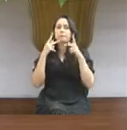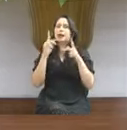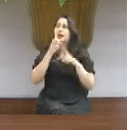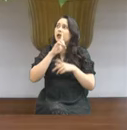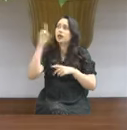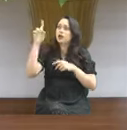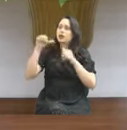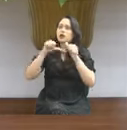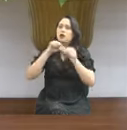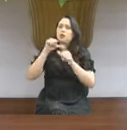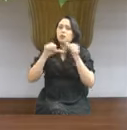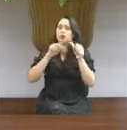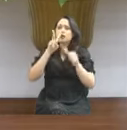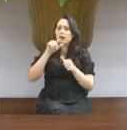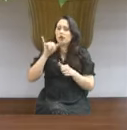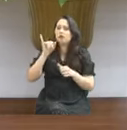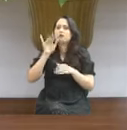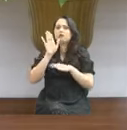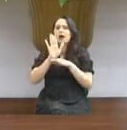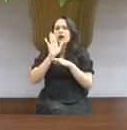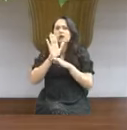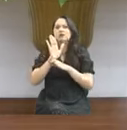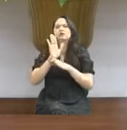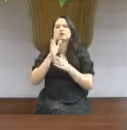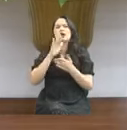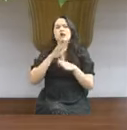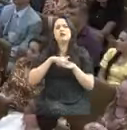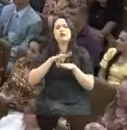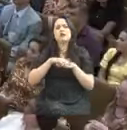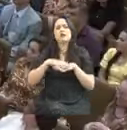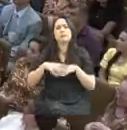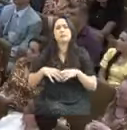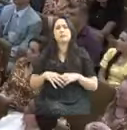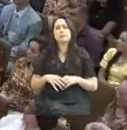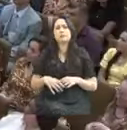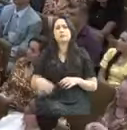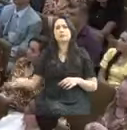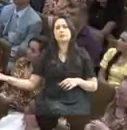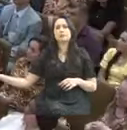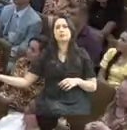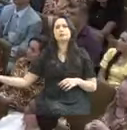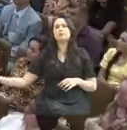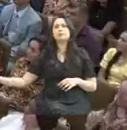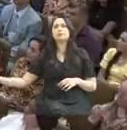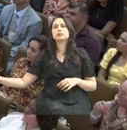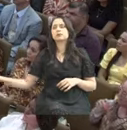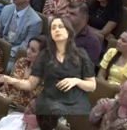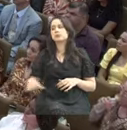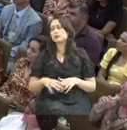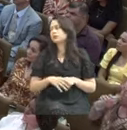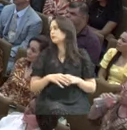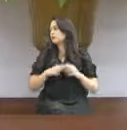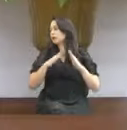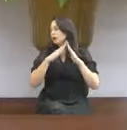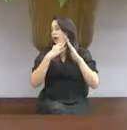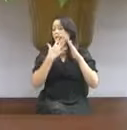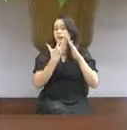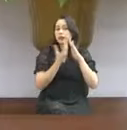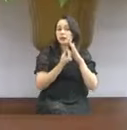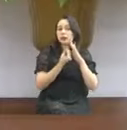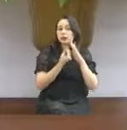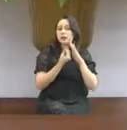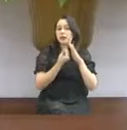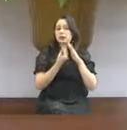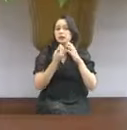vai mudar, Deus vai fazer. E a igreja Esmirna, Alberto, o texto